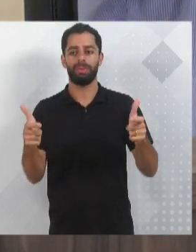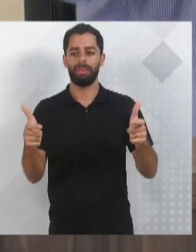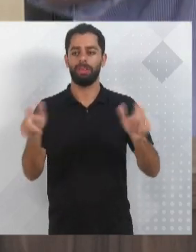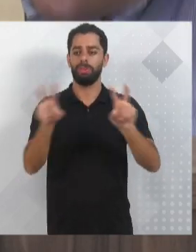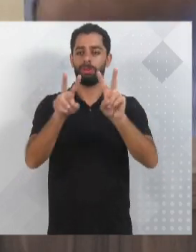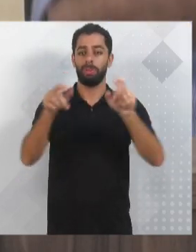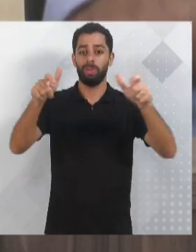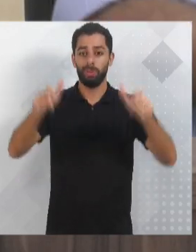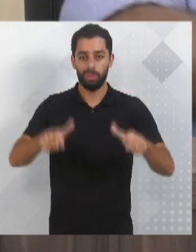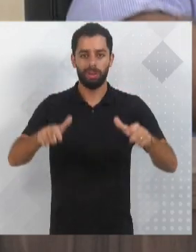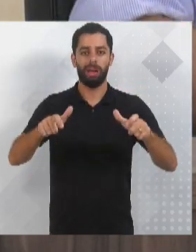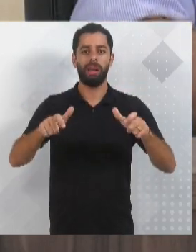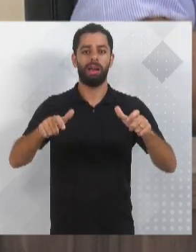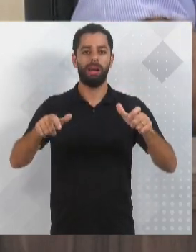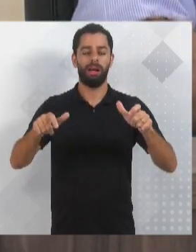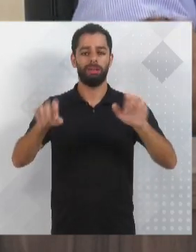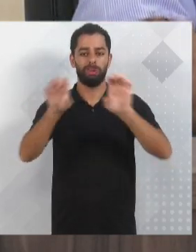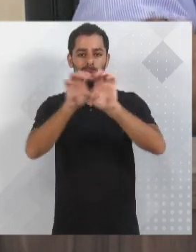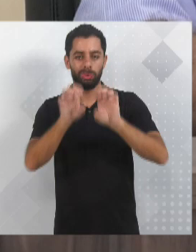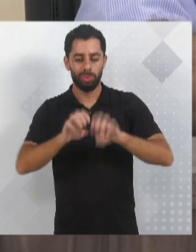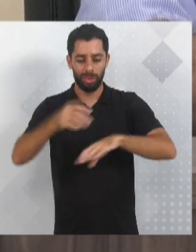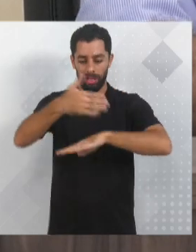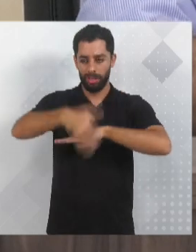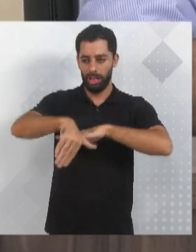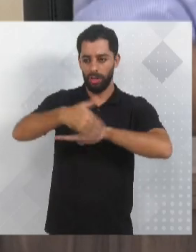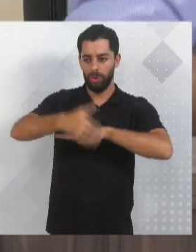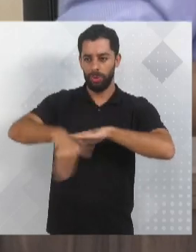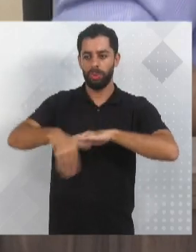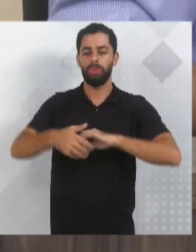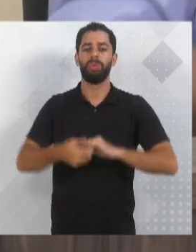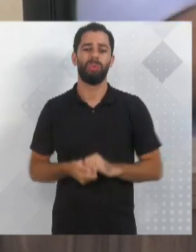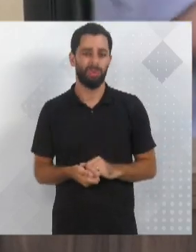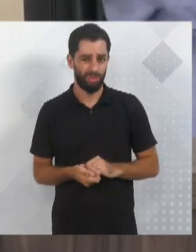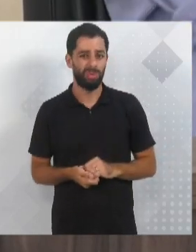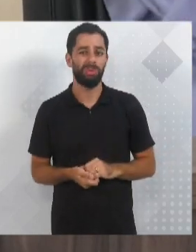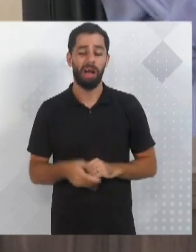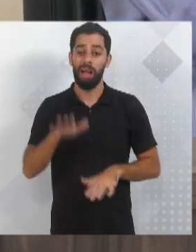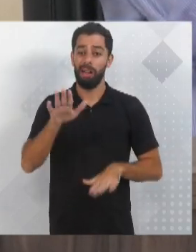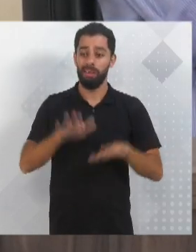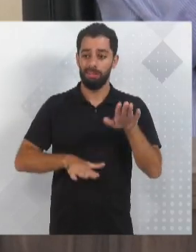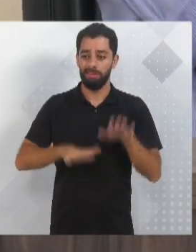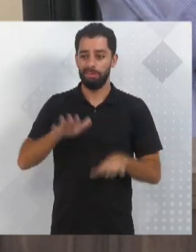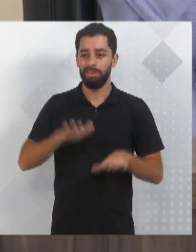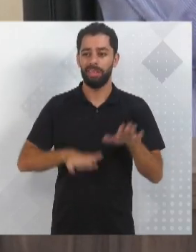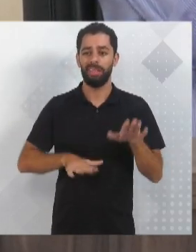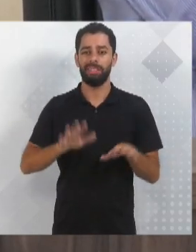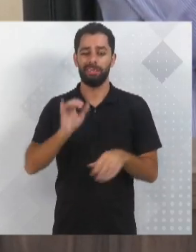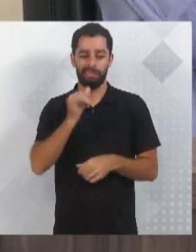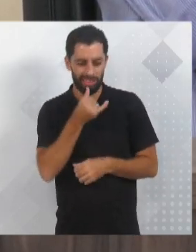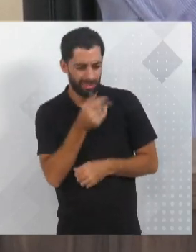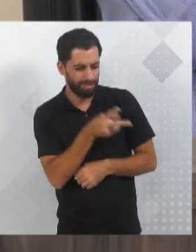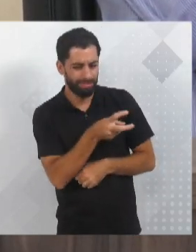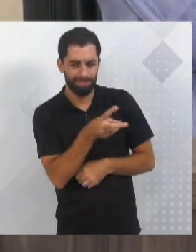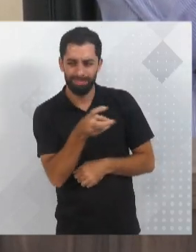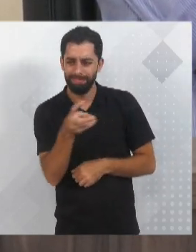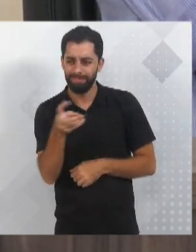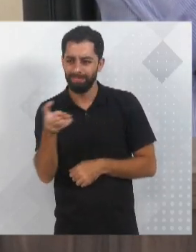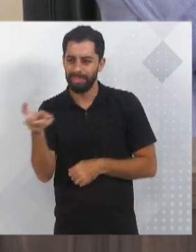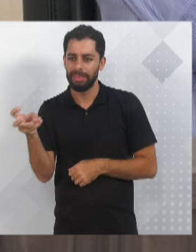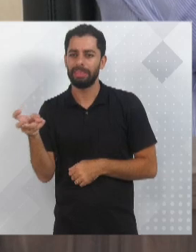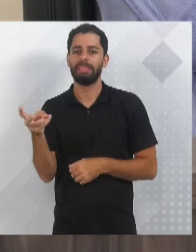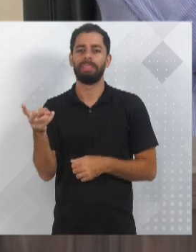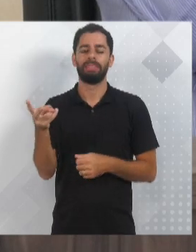ao espaço físico da rua, que acaba ficando numa situação mais lastimável, com demandas,